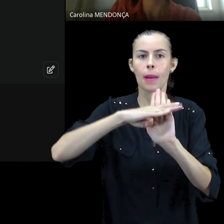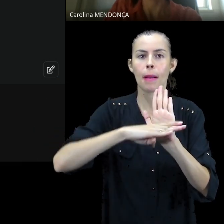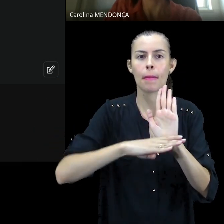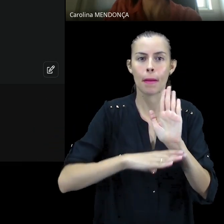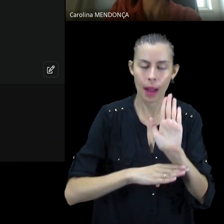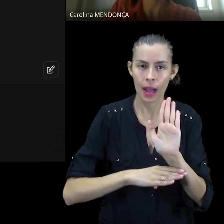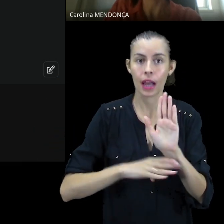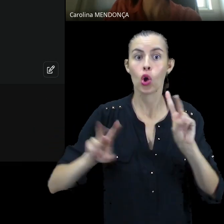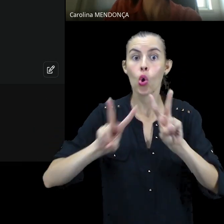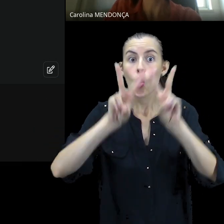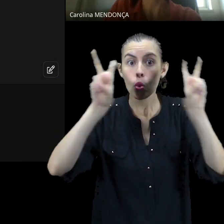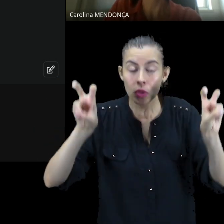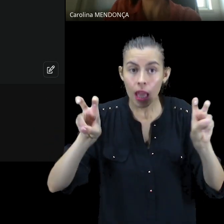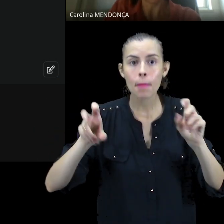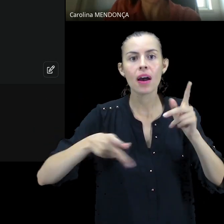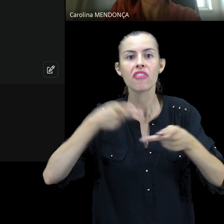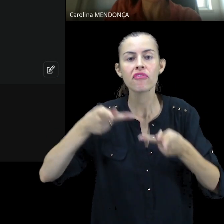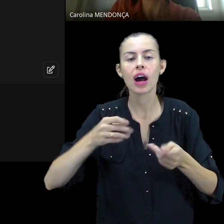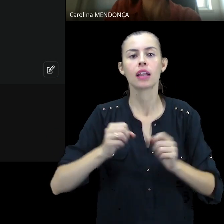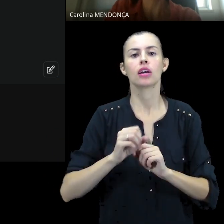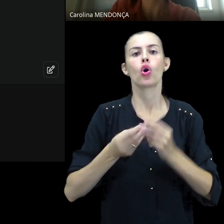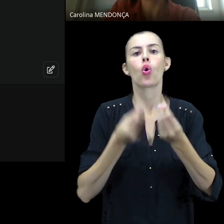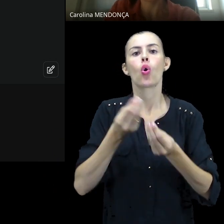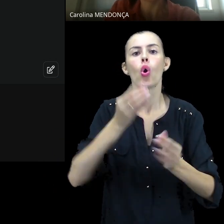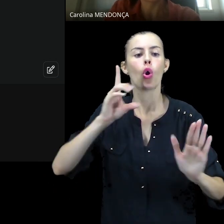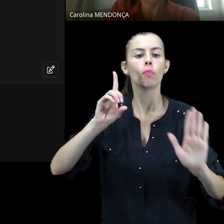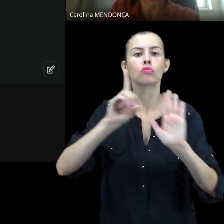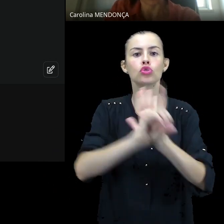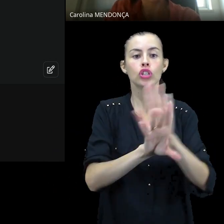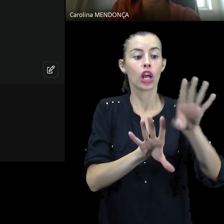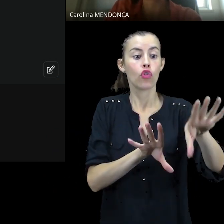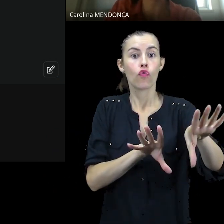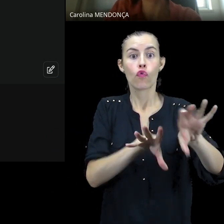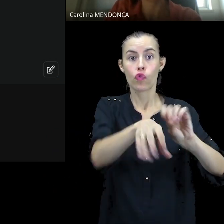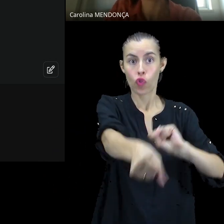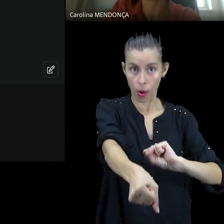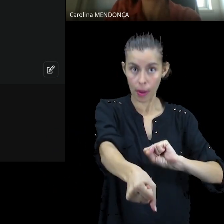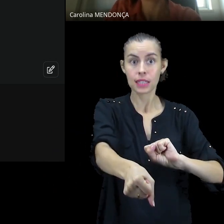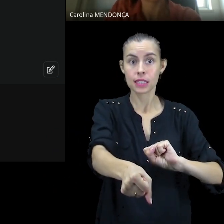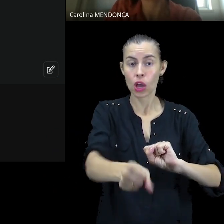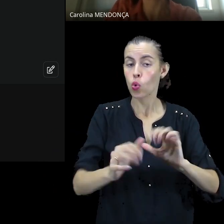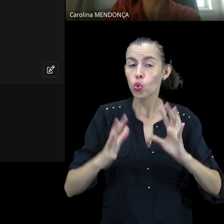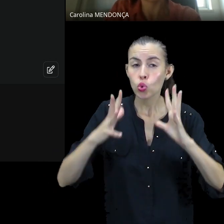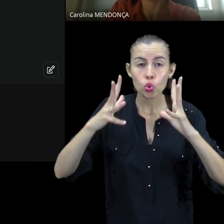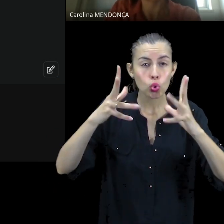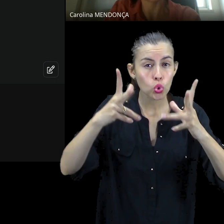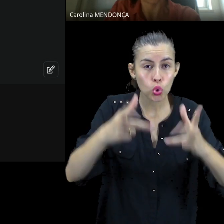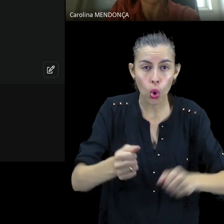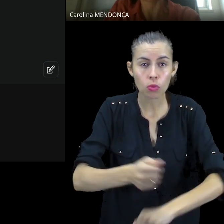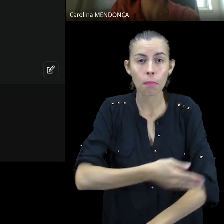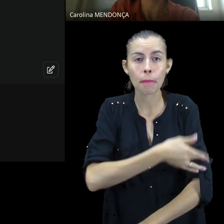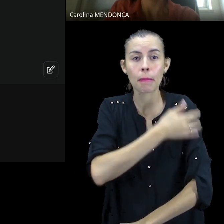sobre abordagem dessas temáticas, da formação estudantil em todos os níveis e etapas da educação, inclusive, então,